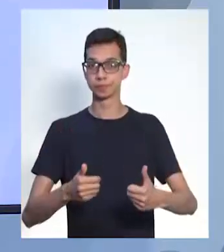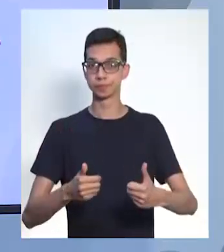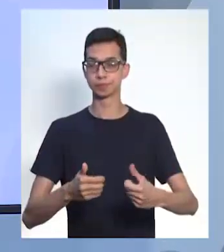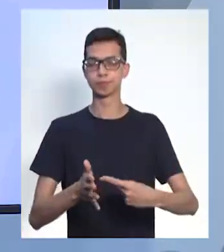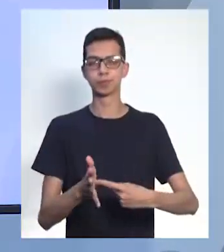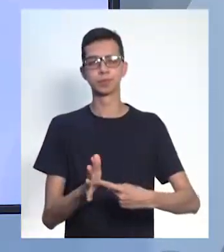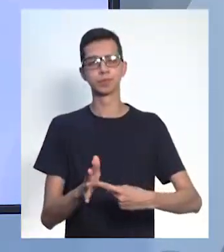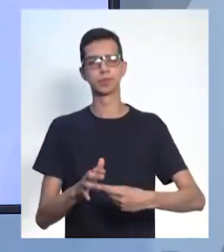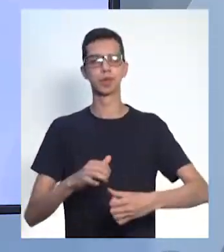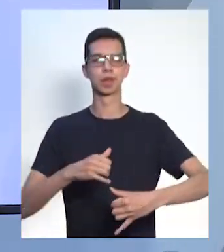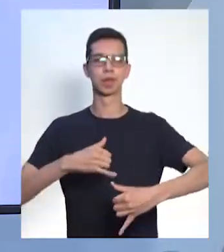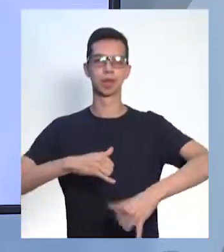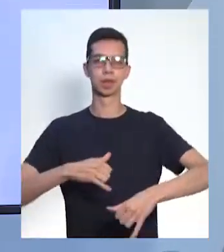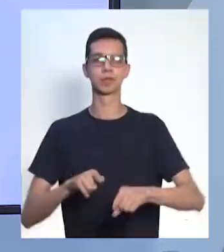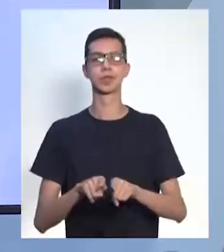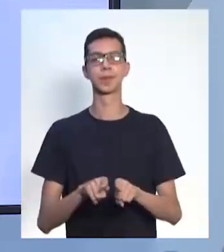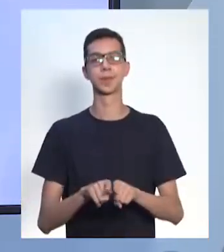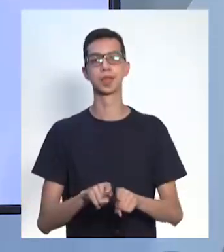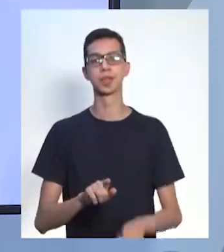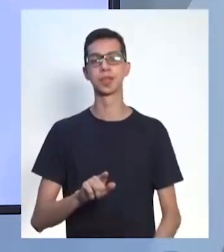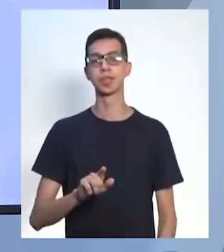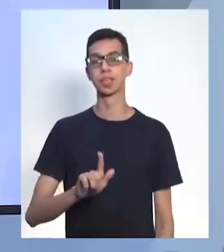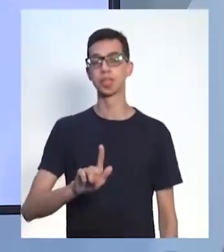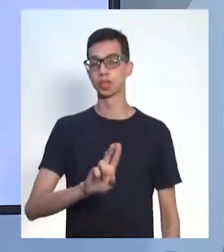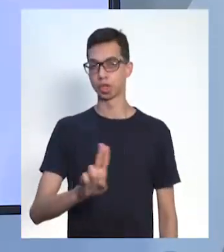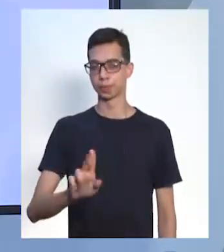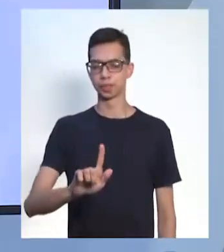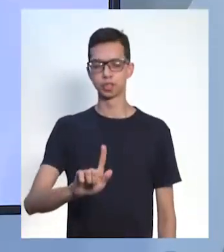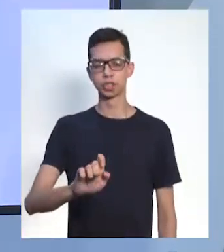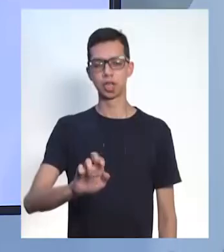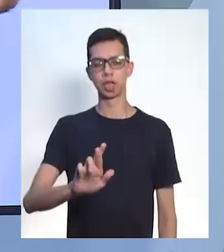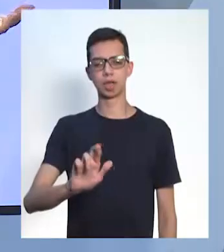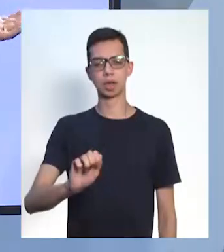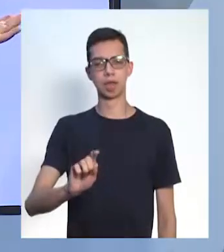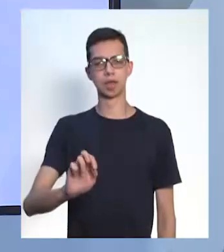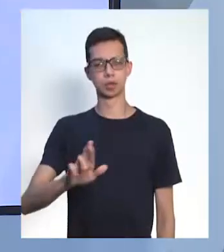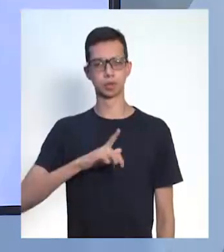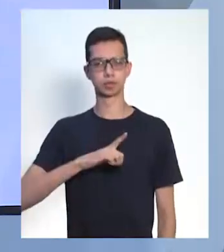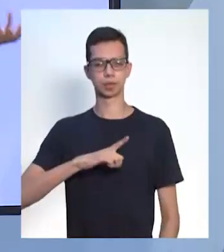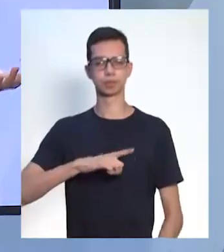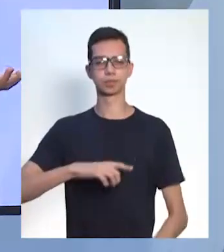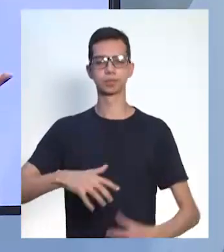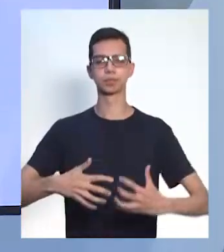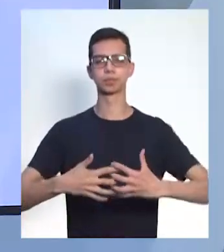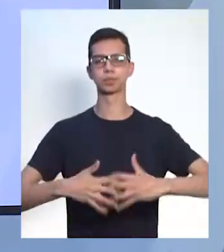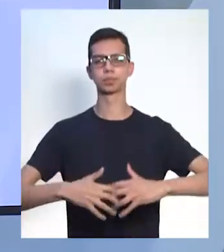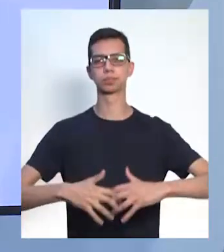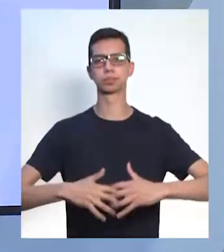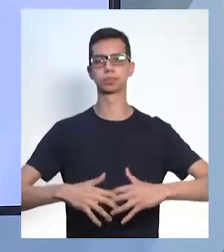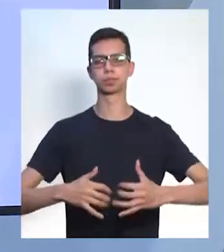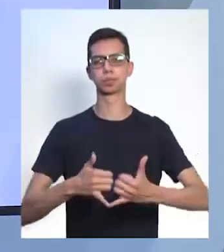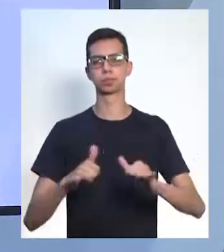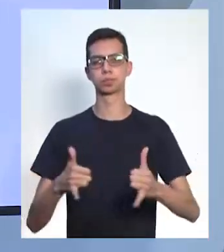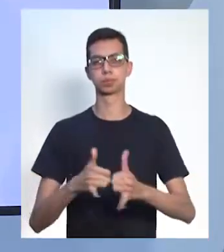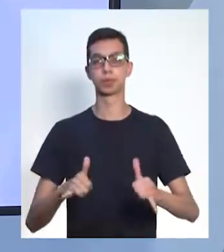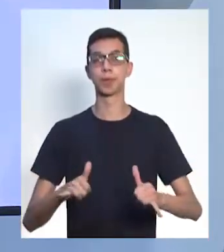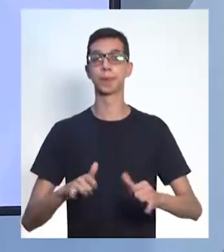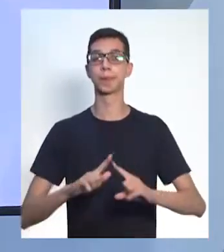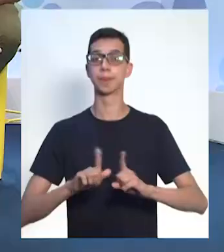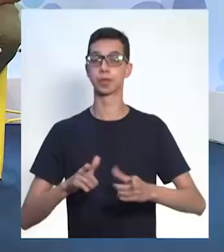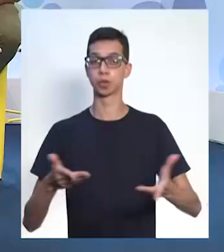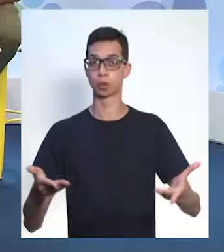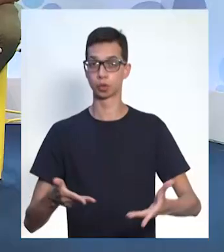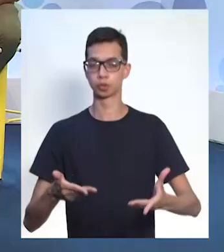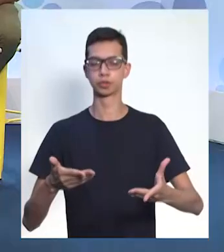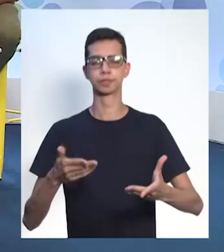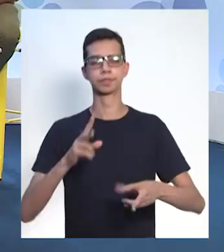e um gerador eletromagnético, sempre assim, dá bastante experimento, né? Mas hoje a gente vai tratar essa habilidade aqui de uma maneira um pouco mais simplificada,